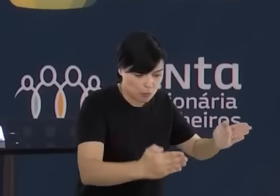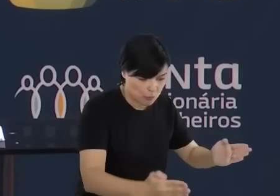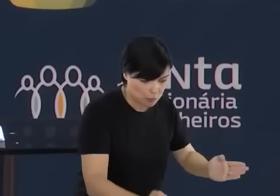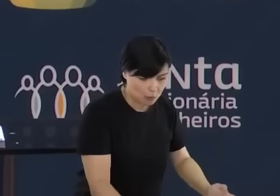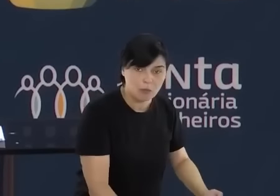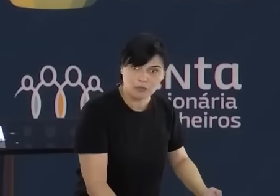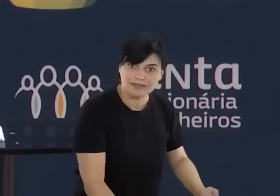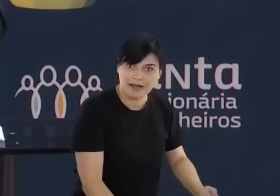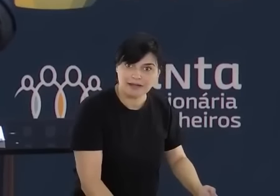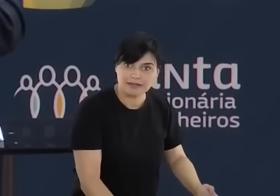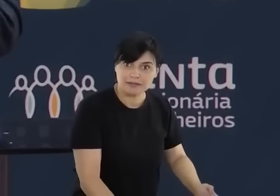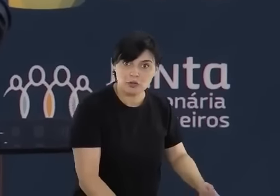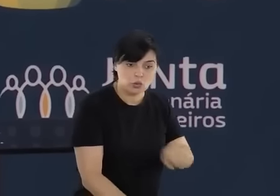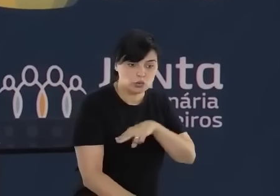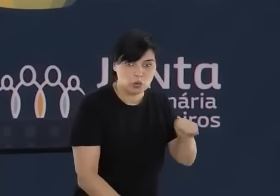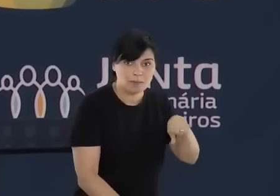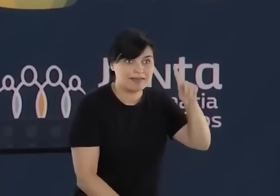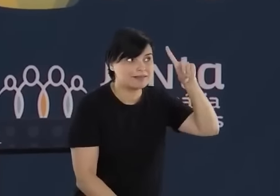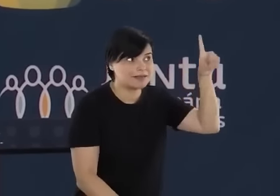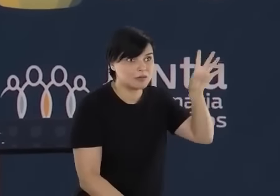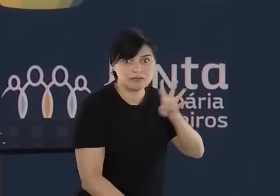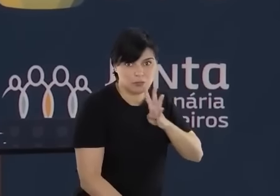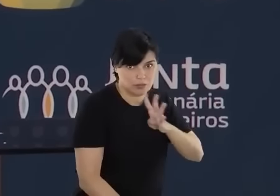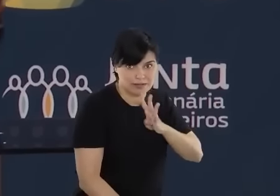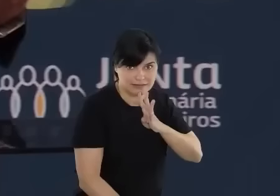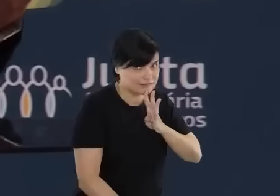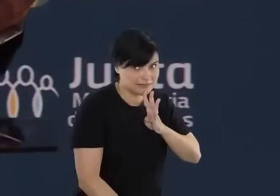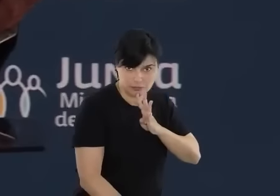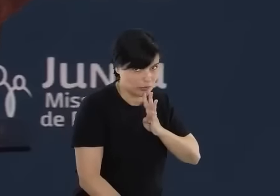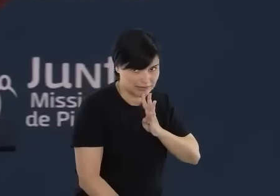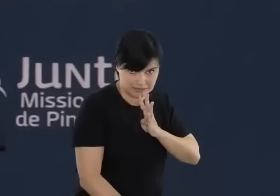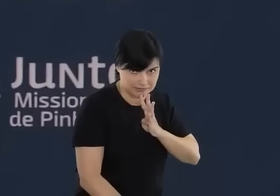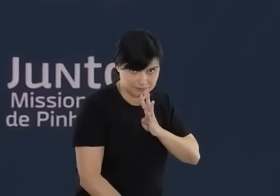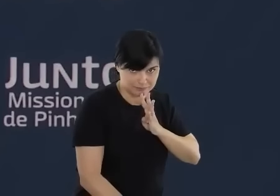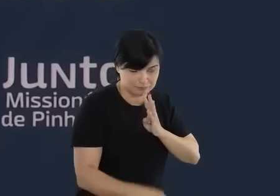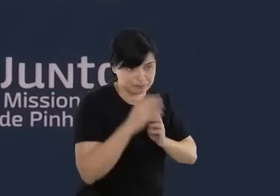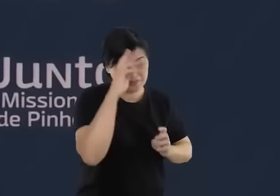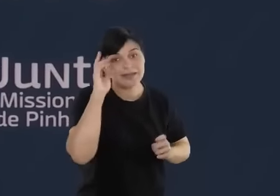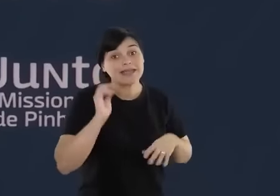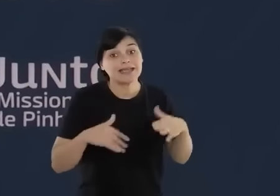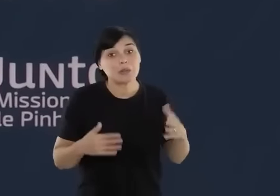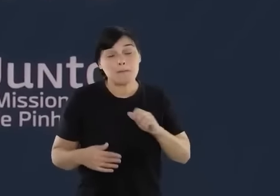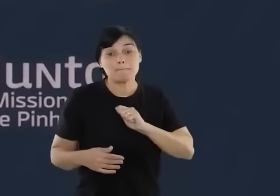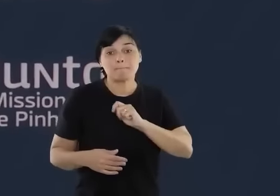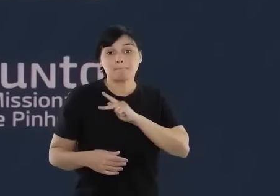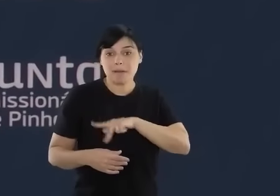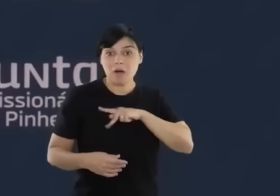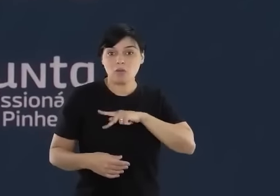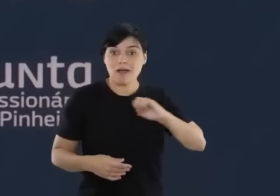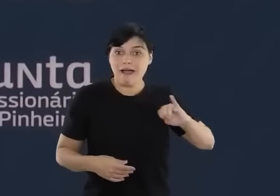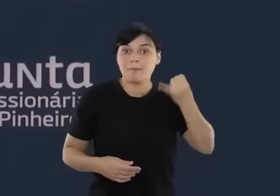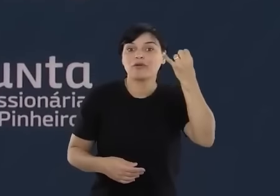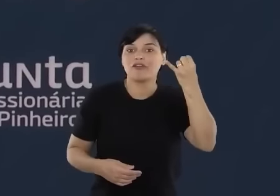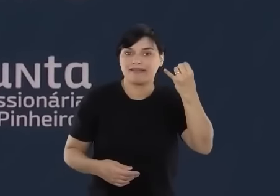Deus que eles não conheciam o Deus vivo o Deus verdadeiro Quem esse Deus que estamos agradecendo nessa jornada de